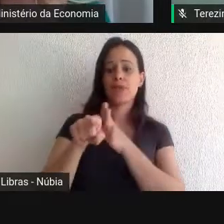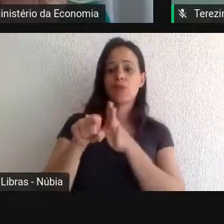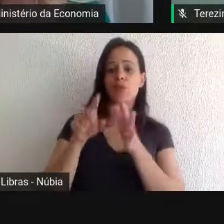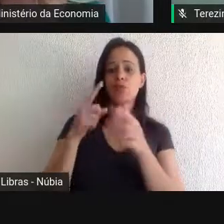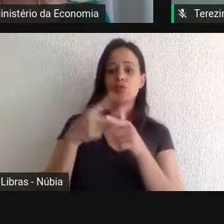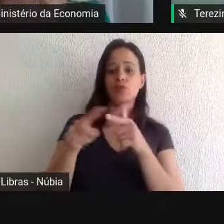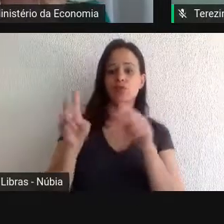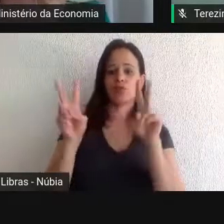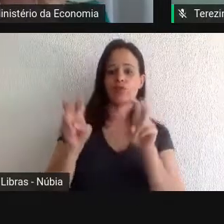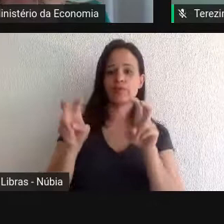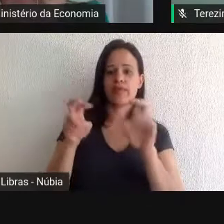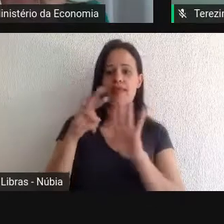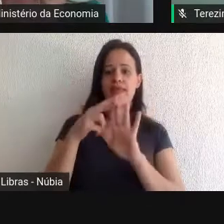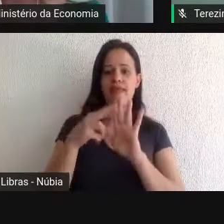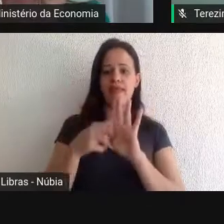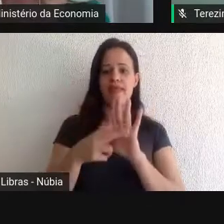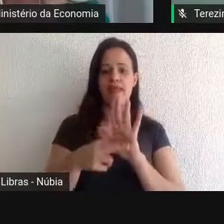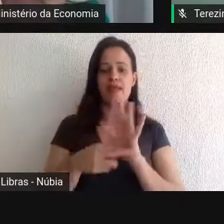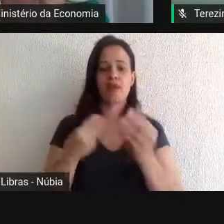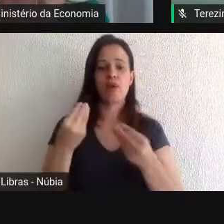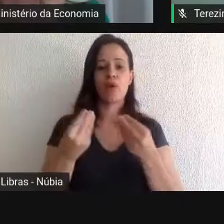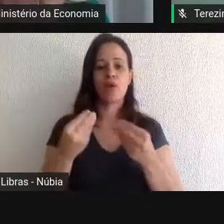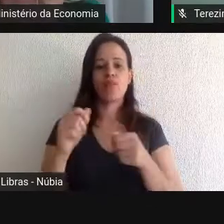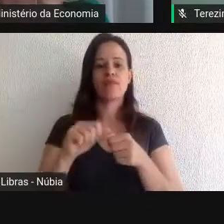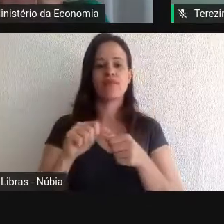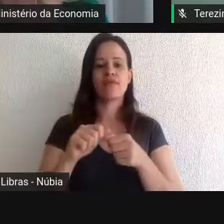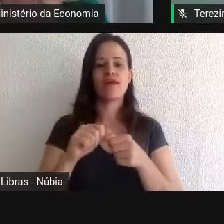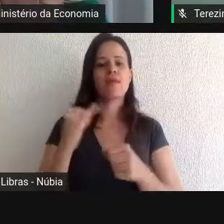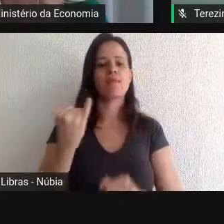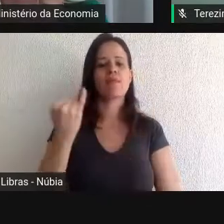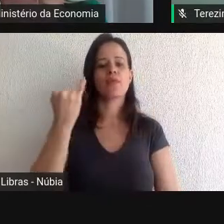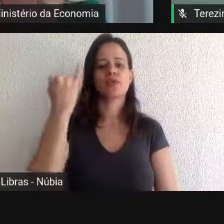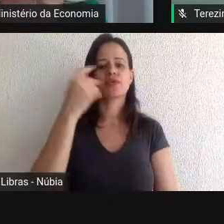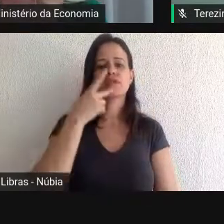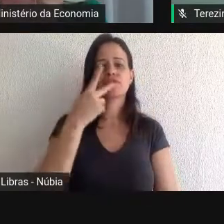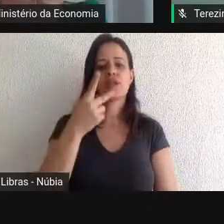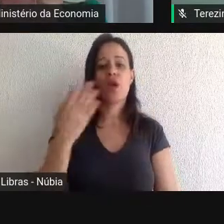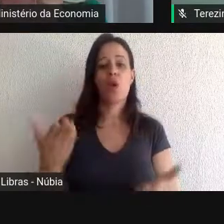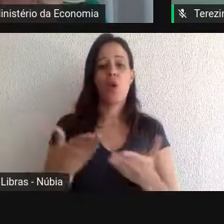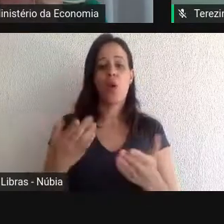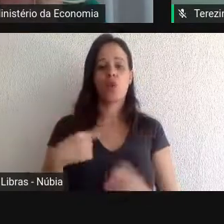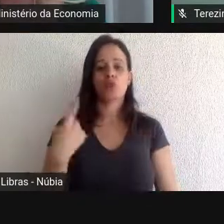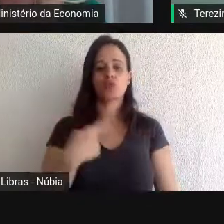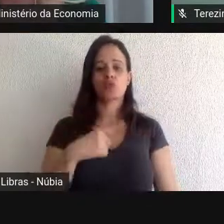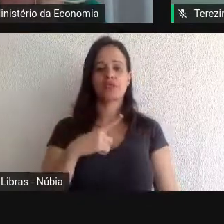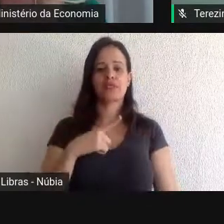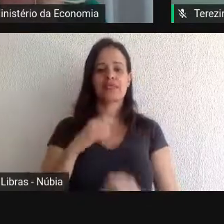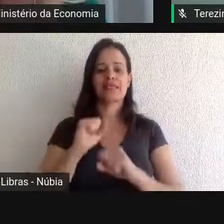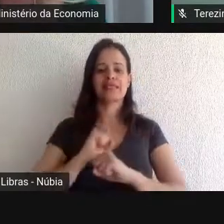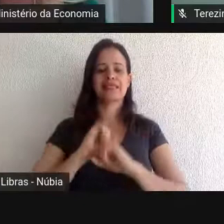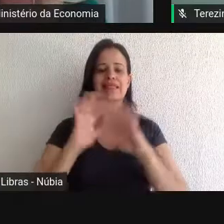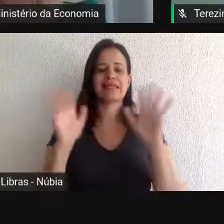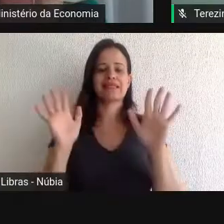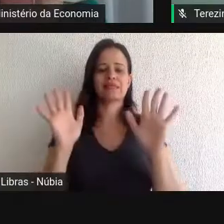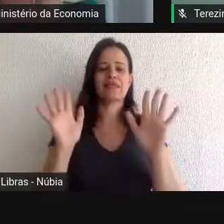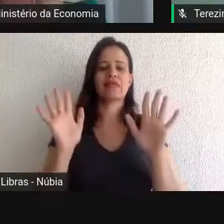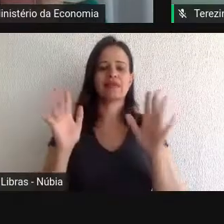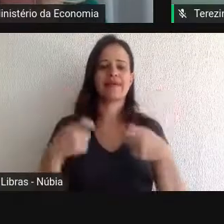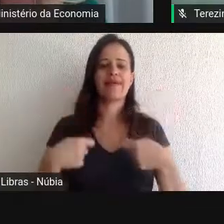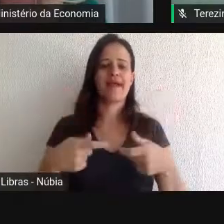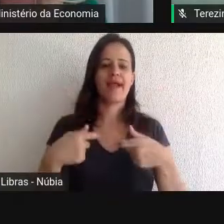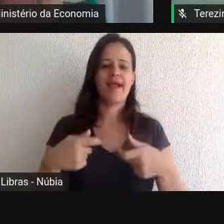sobre as regras de aplicação, eu acho que vale mencionar que hoje a gente tem muita transparência no gasto público em